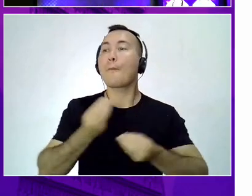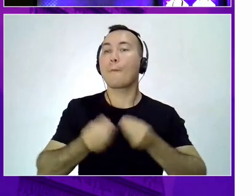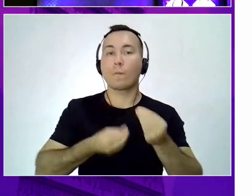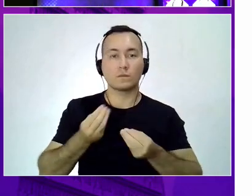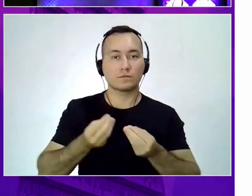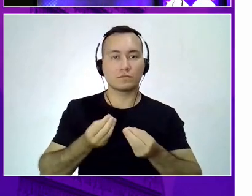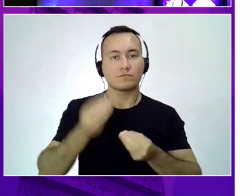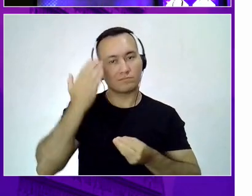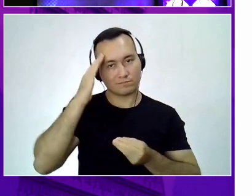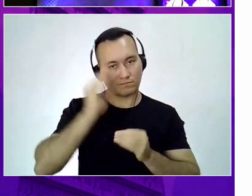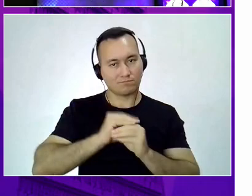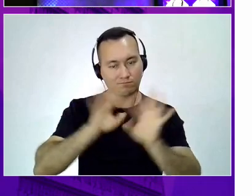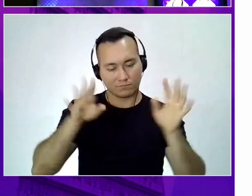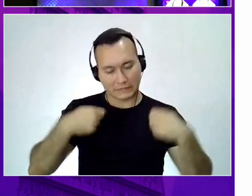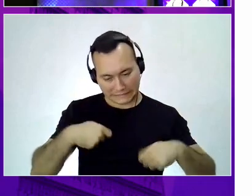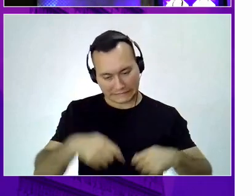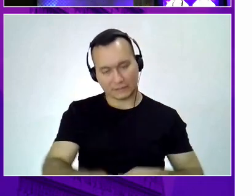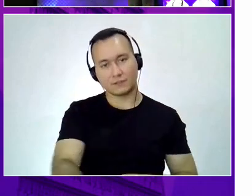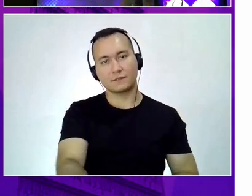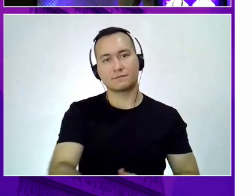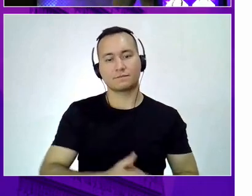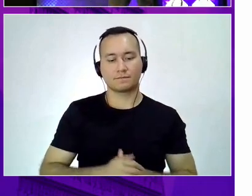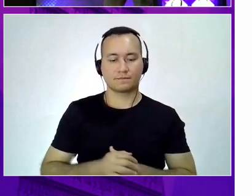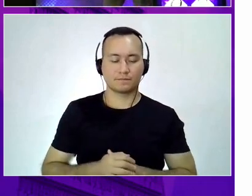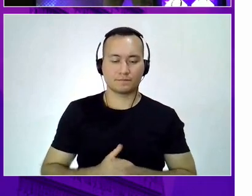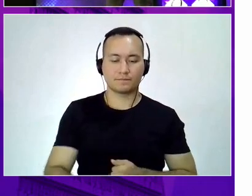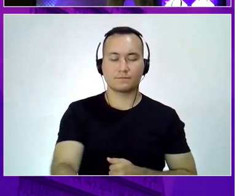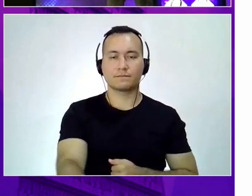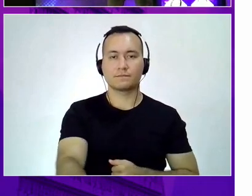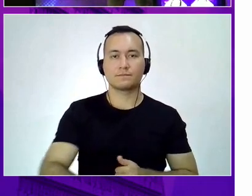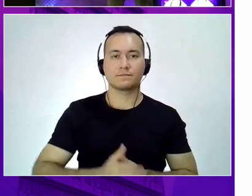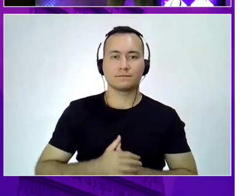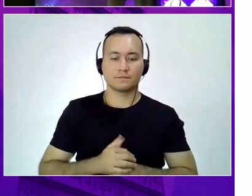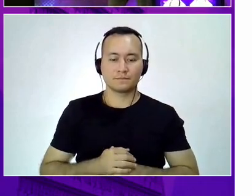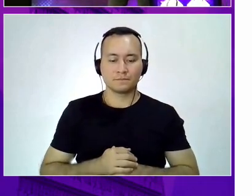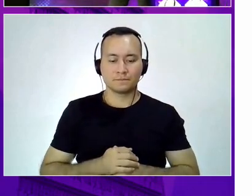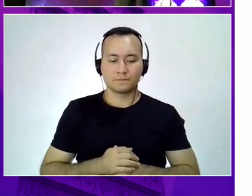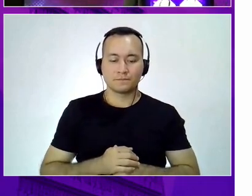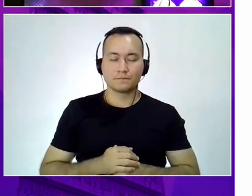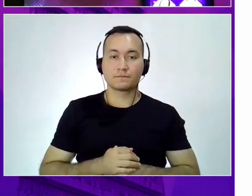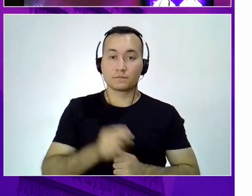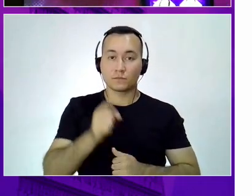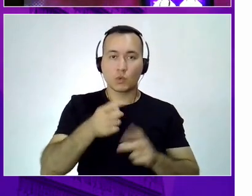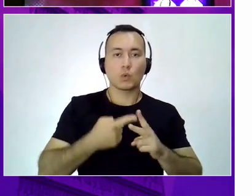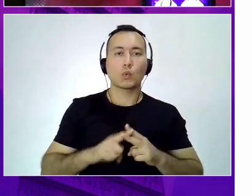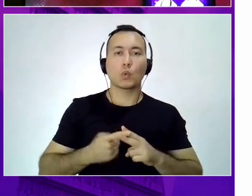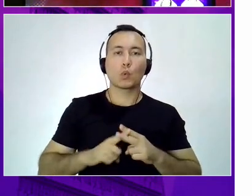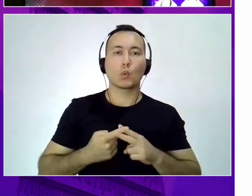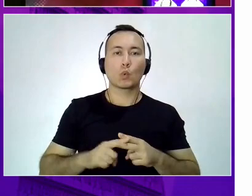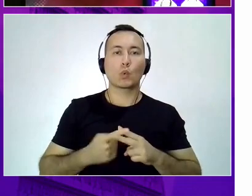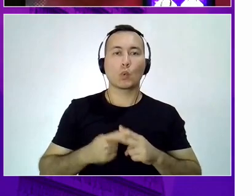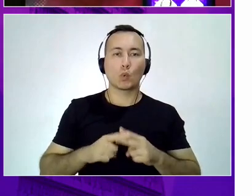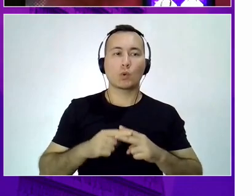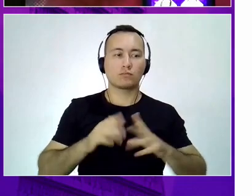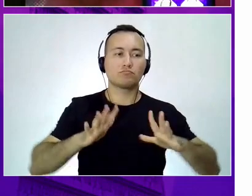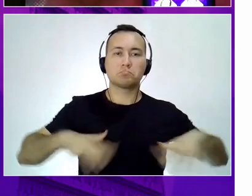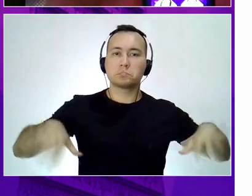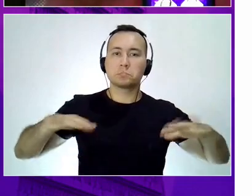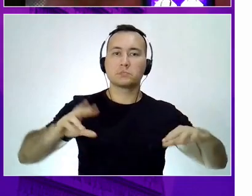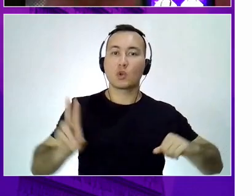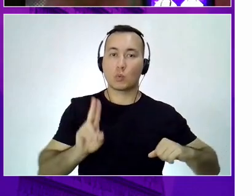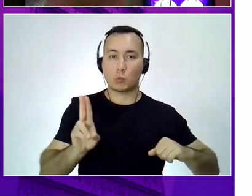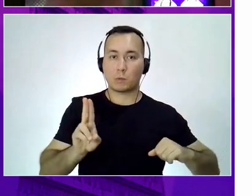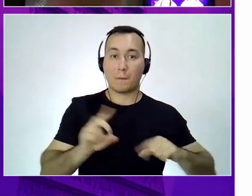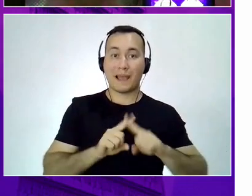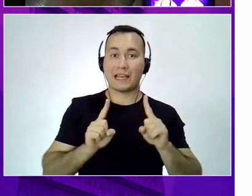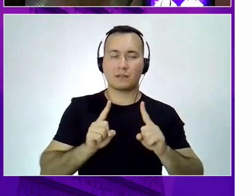Então, a adoção de ferramentas de automatização sem essas respostas, provavelmente ela vai criar processos de CI/CD confusos